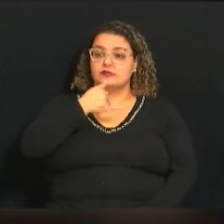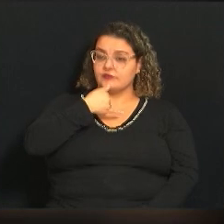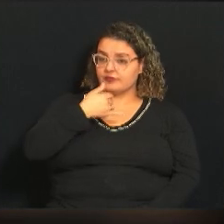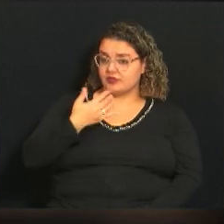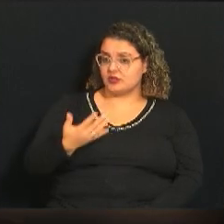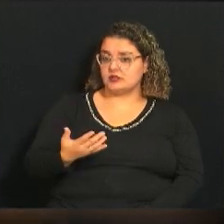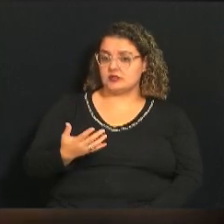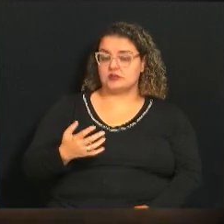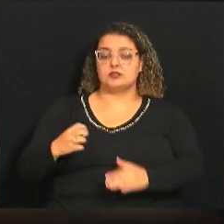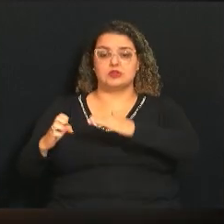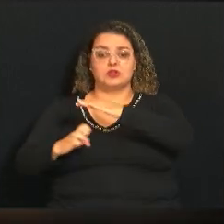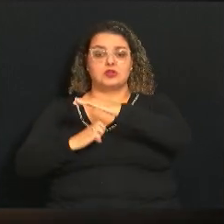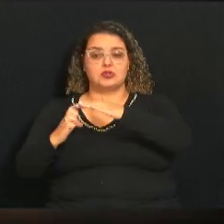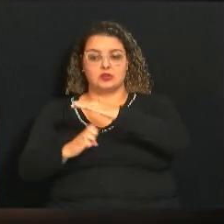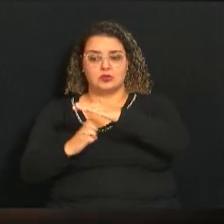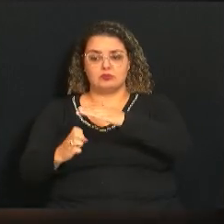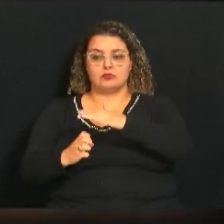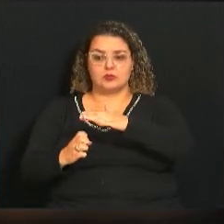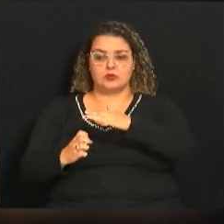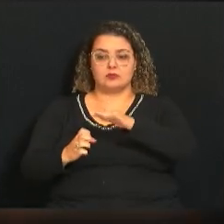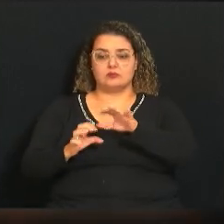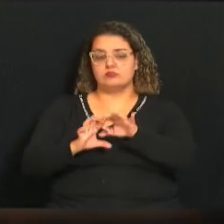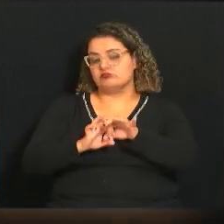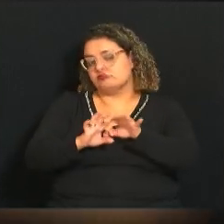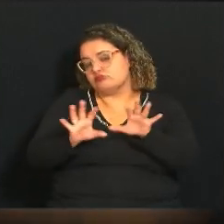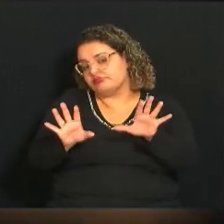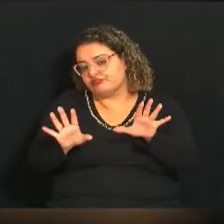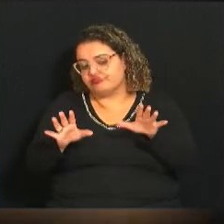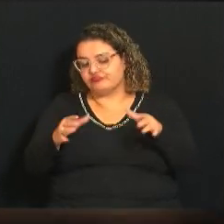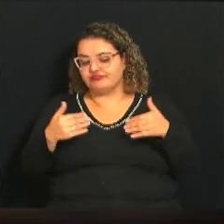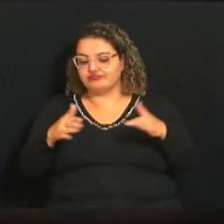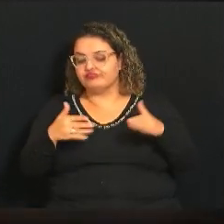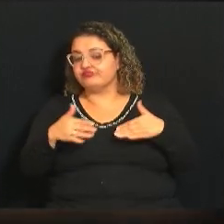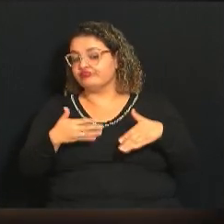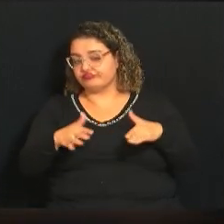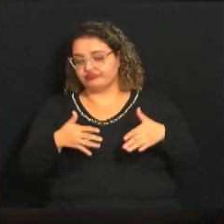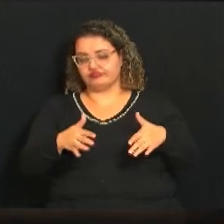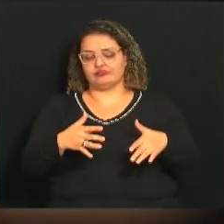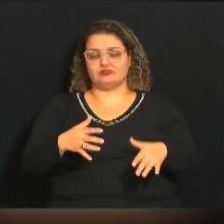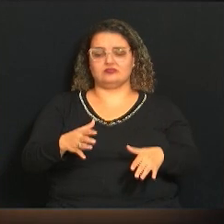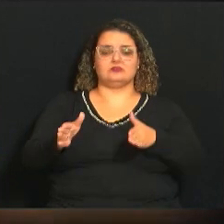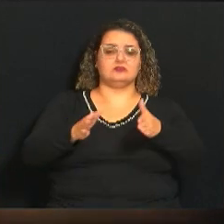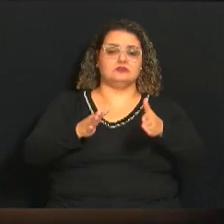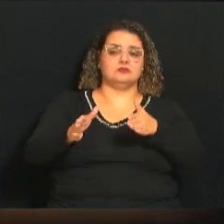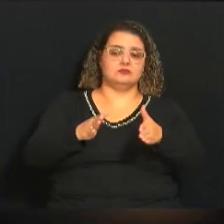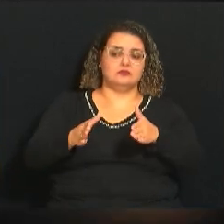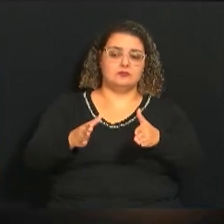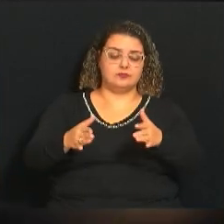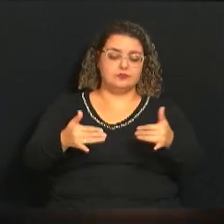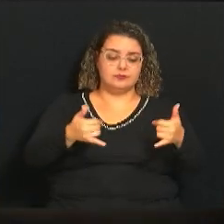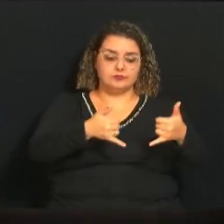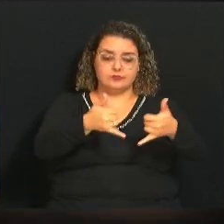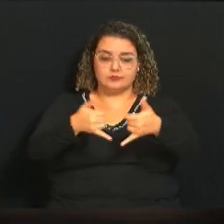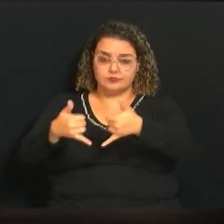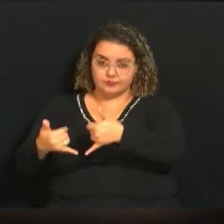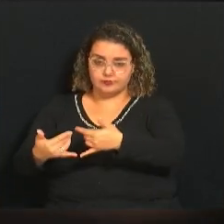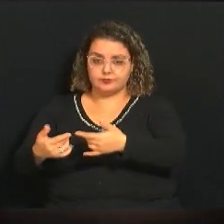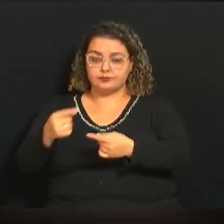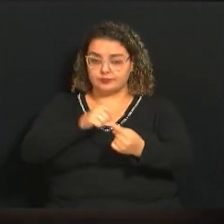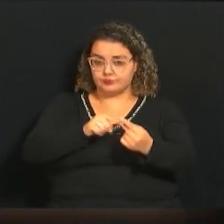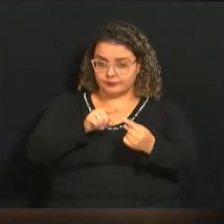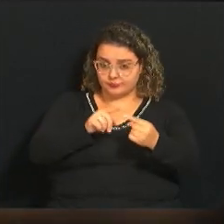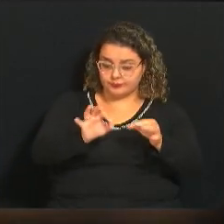e o adolescente em todos os sentidos, incluindo a saúde mental. Psiquiatra ou psicólogo, para que eles possam